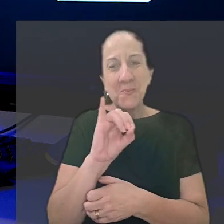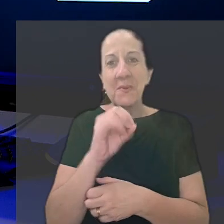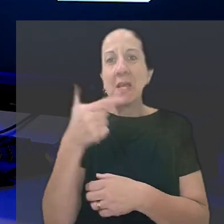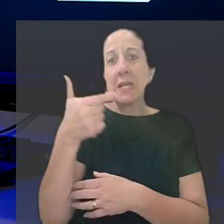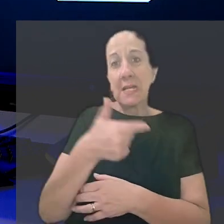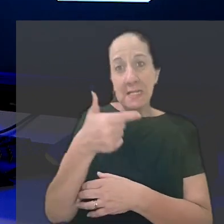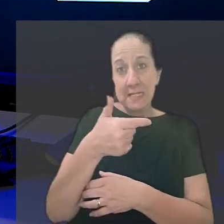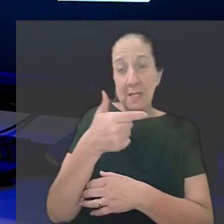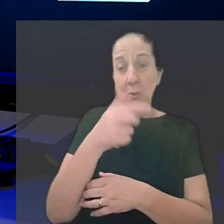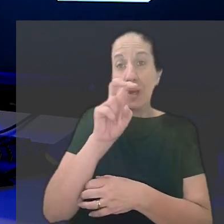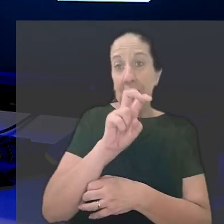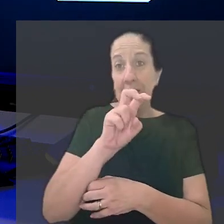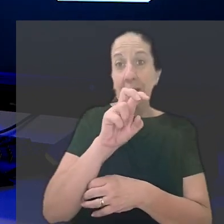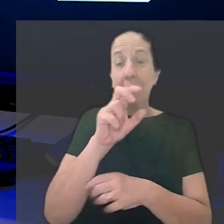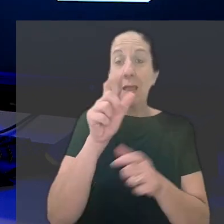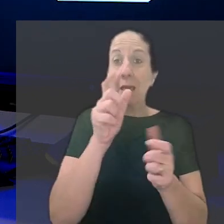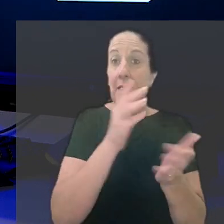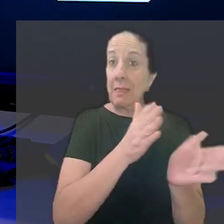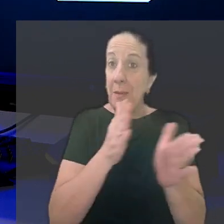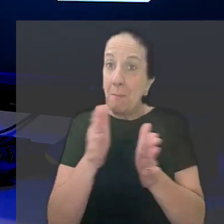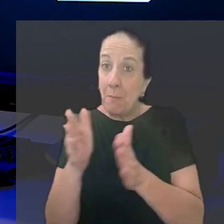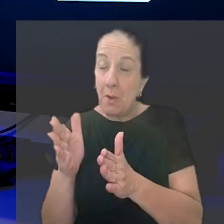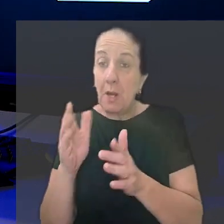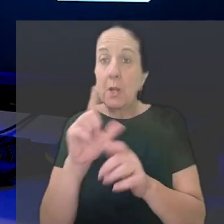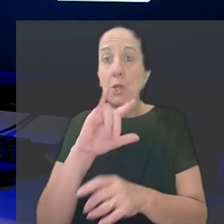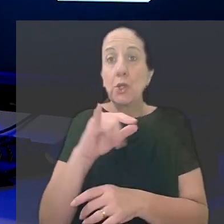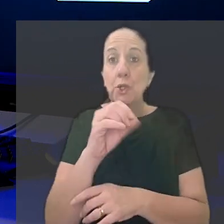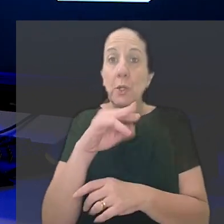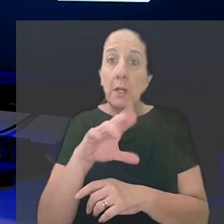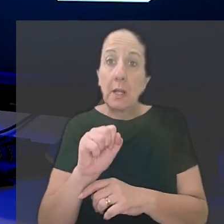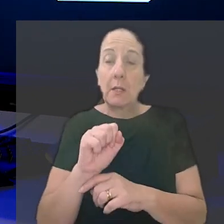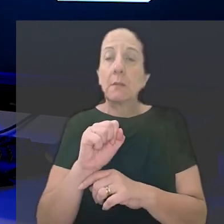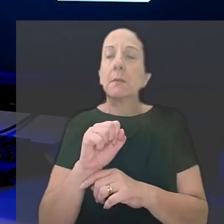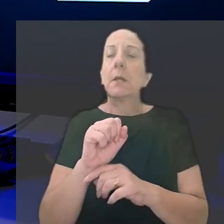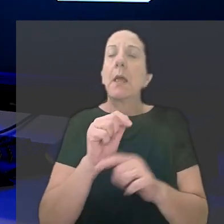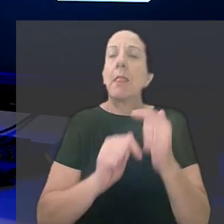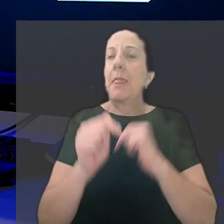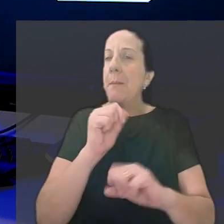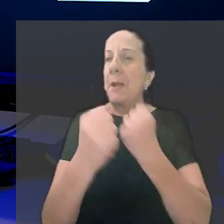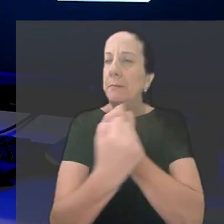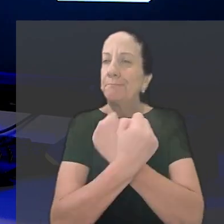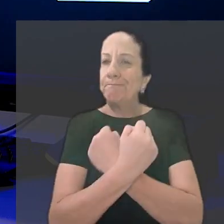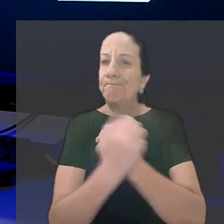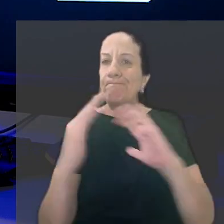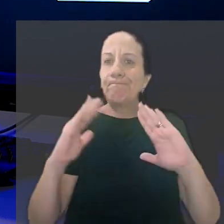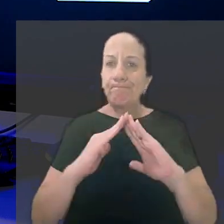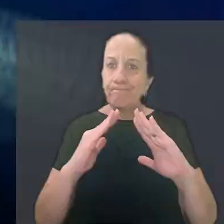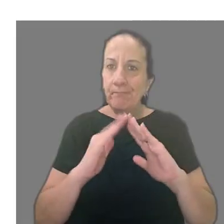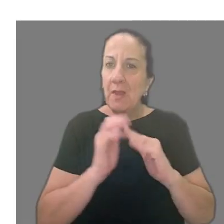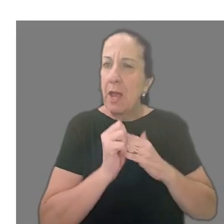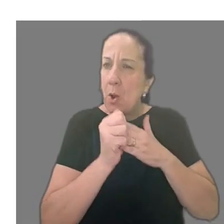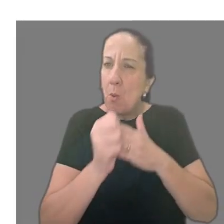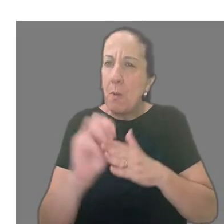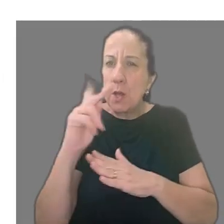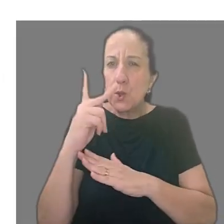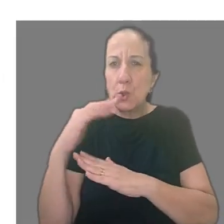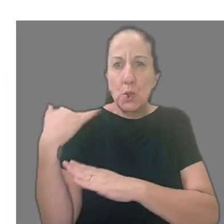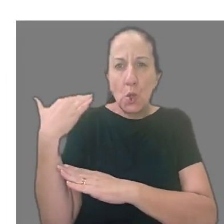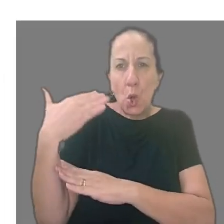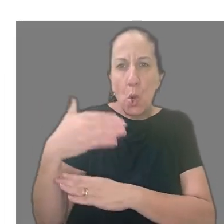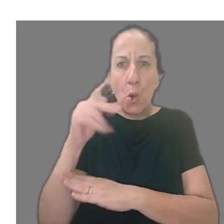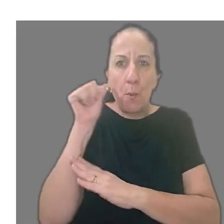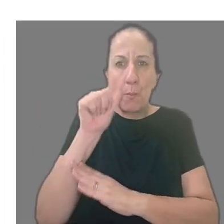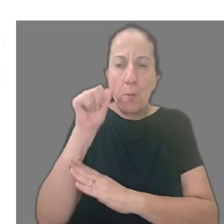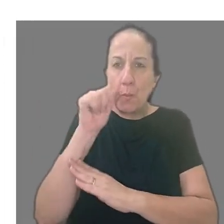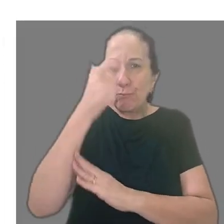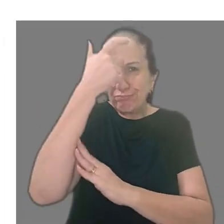pessoal. No segundo episódio da 5ª temporada do Jornada, vamos falar sobre trabalho escravo doméstico. Você vai acompanhar histórias